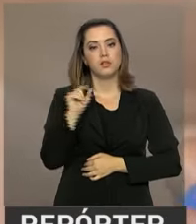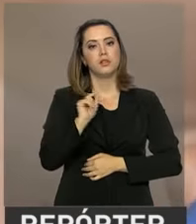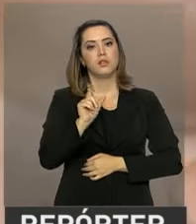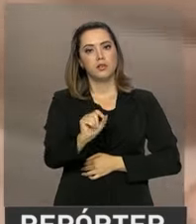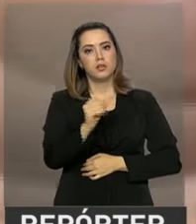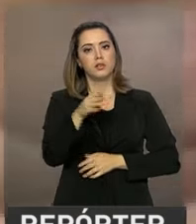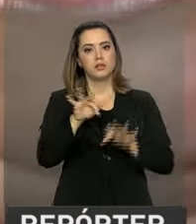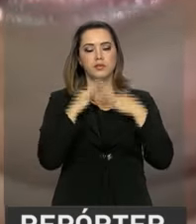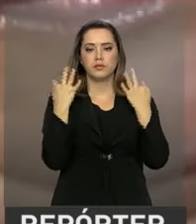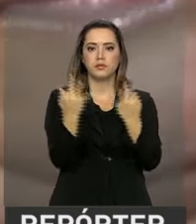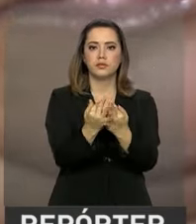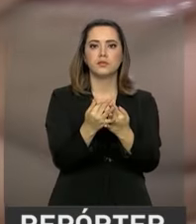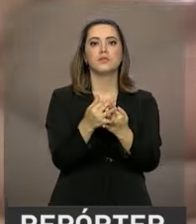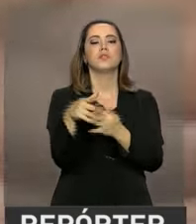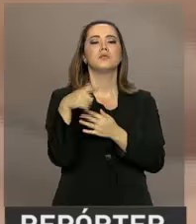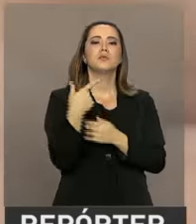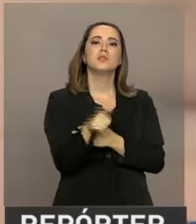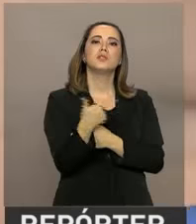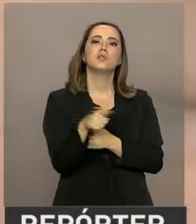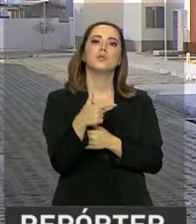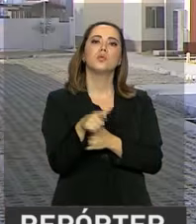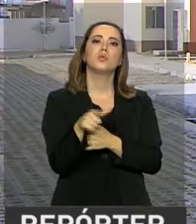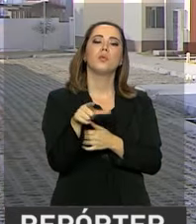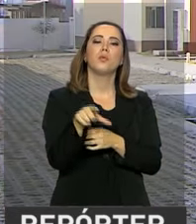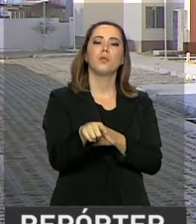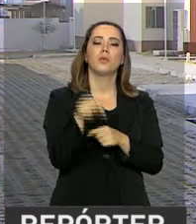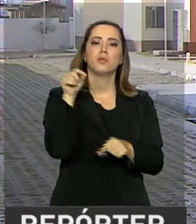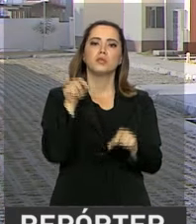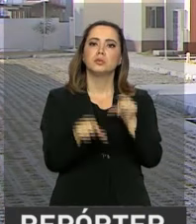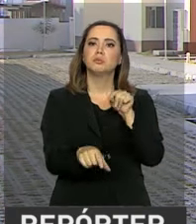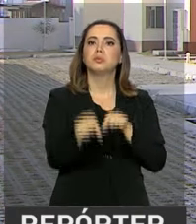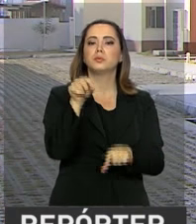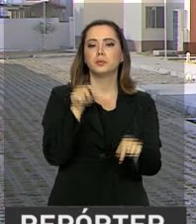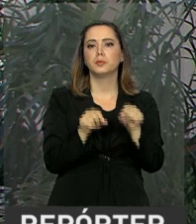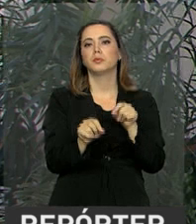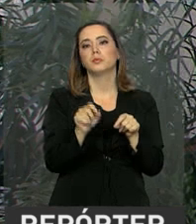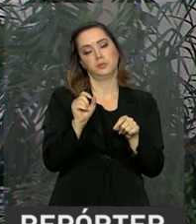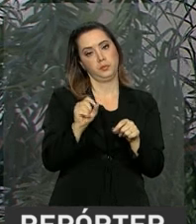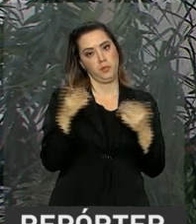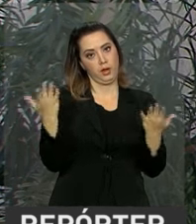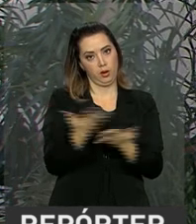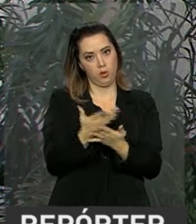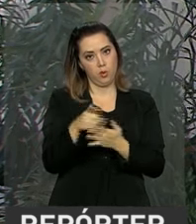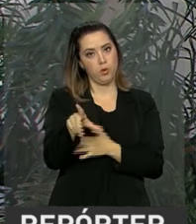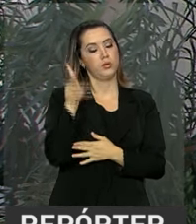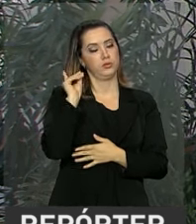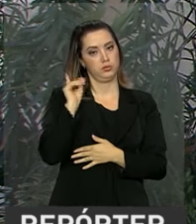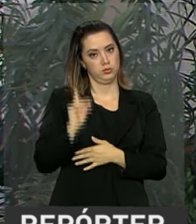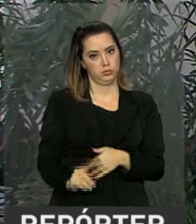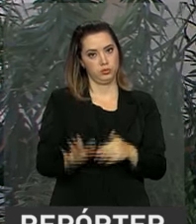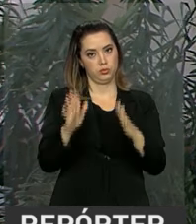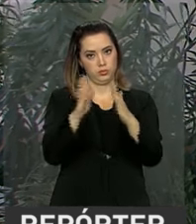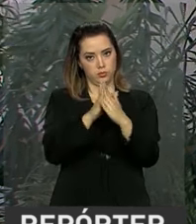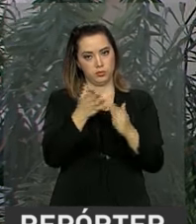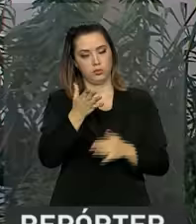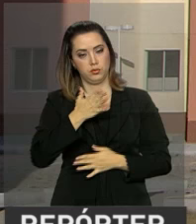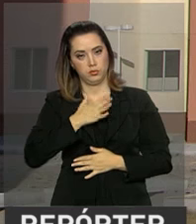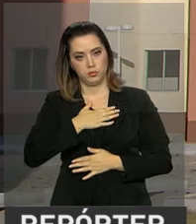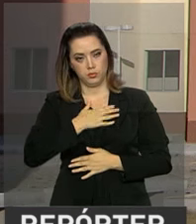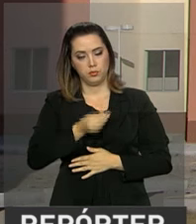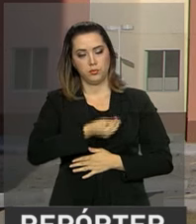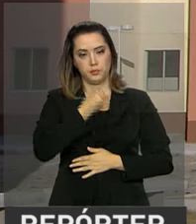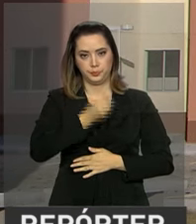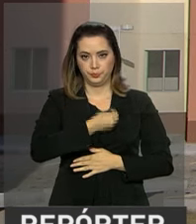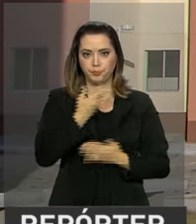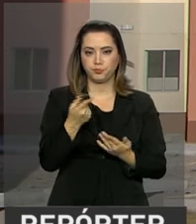microcefalia sejam dispensadas de sorteio e tenham prioridade para acesso a uma moradia do programa Minha Casa Minha Vida